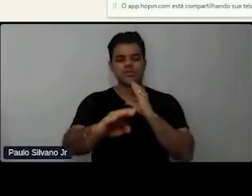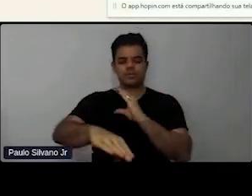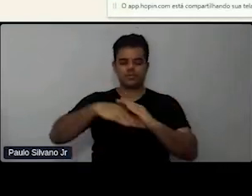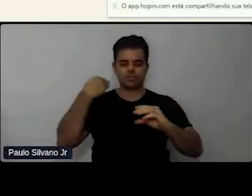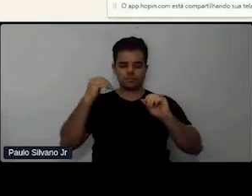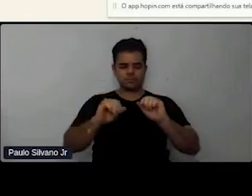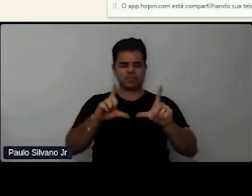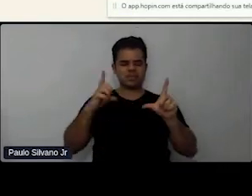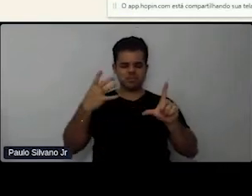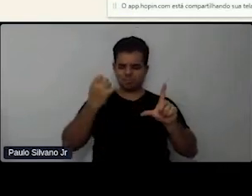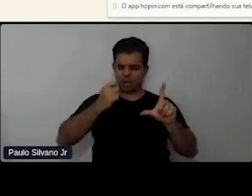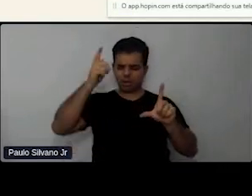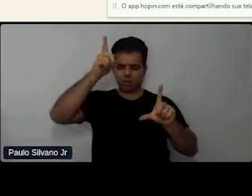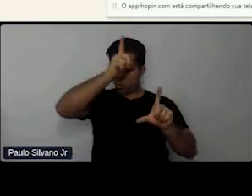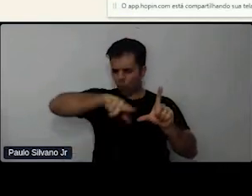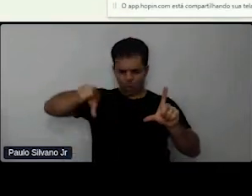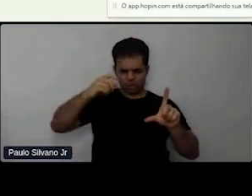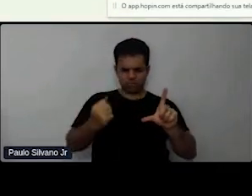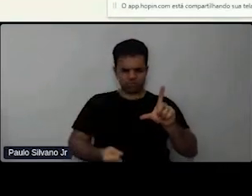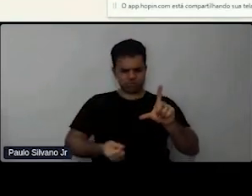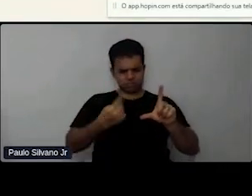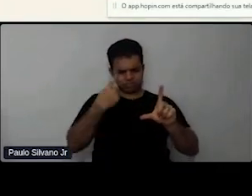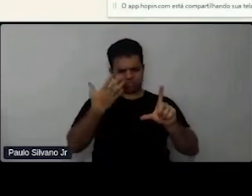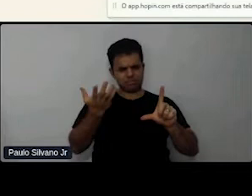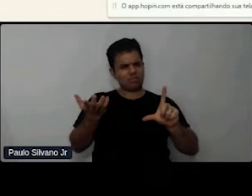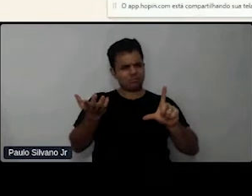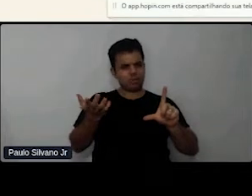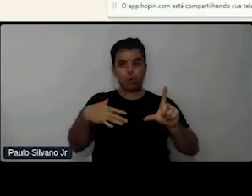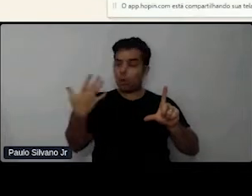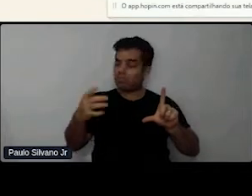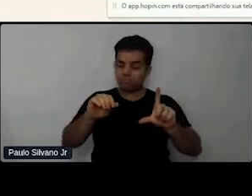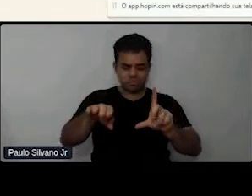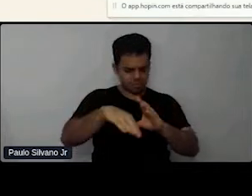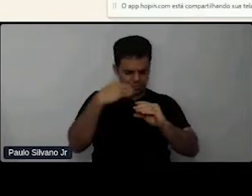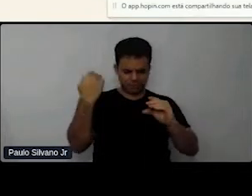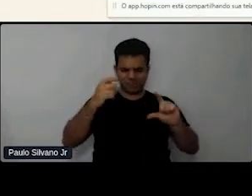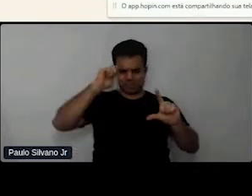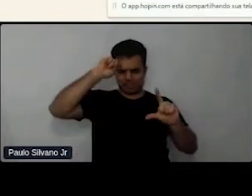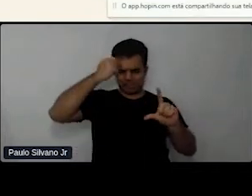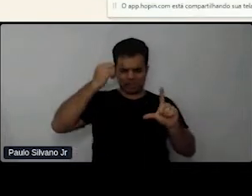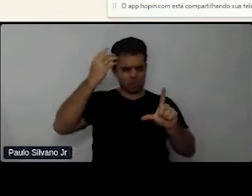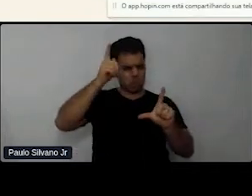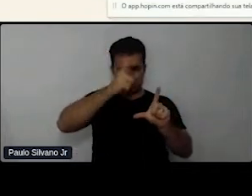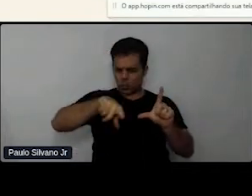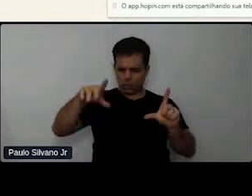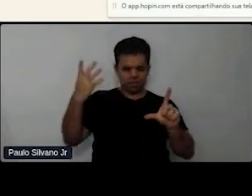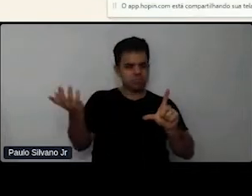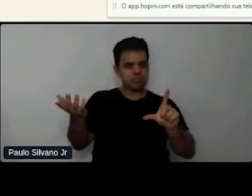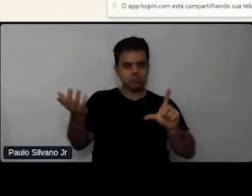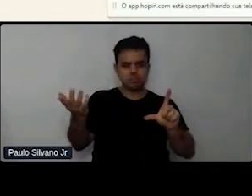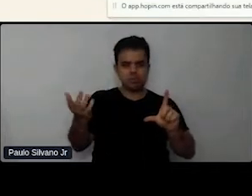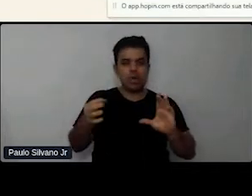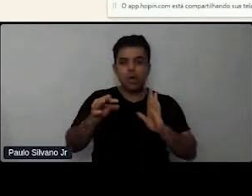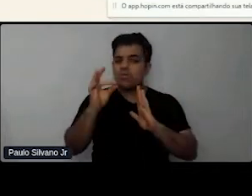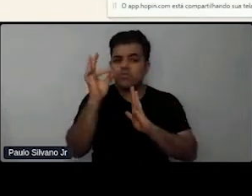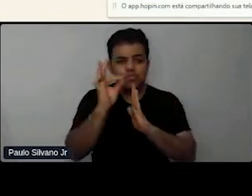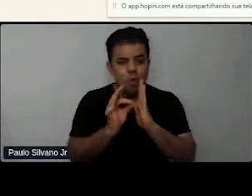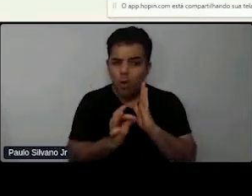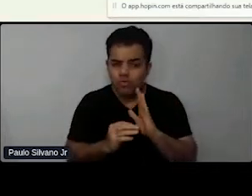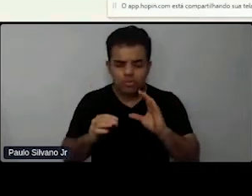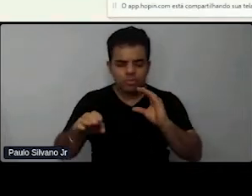branco, né? Ou preta também, talvez. Ou, quem sabe, um código que não tem